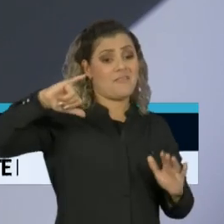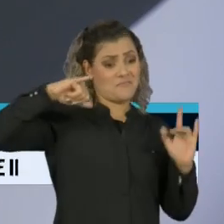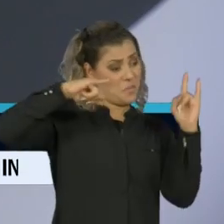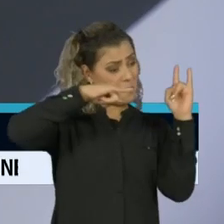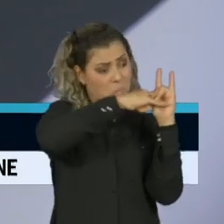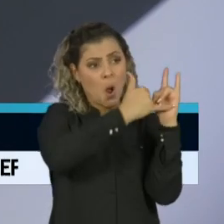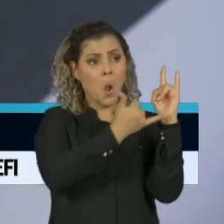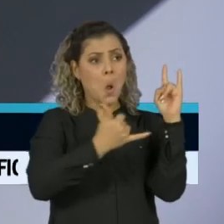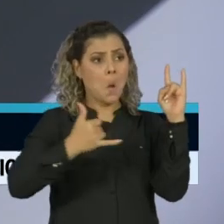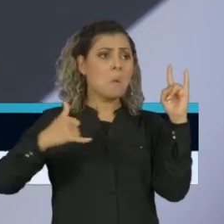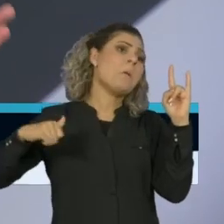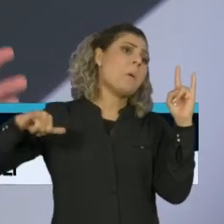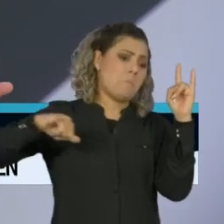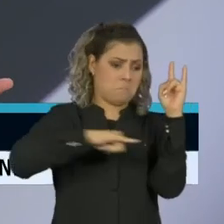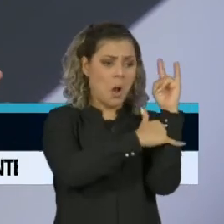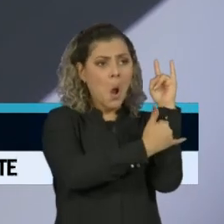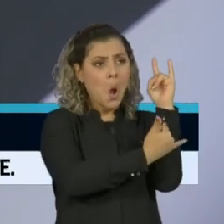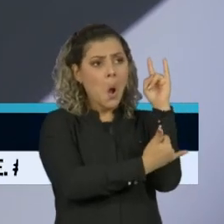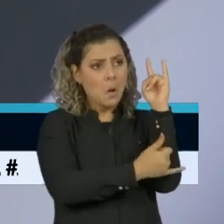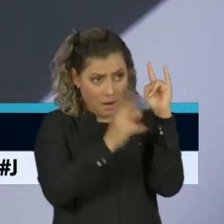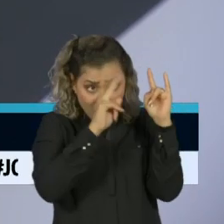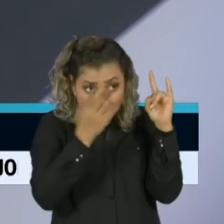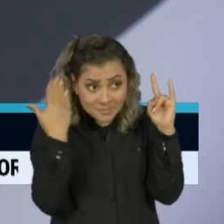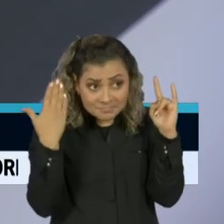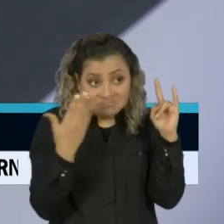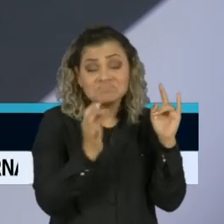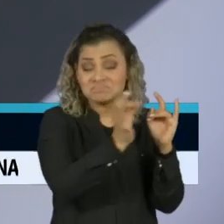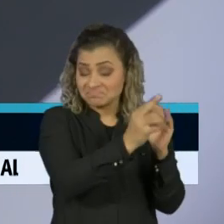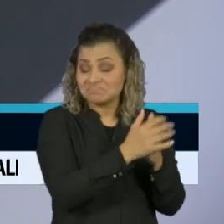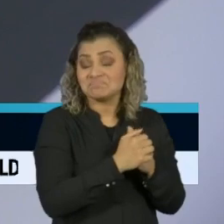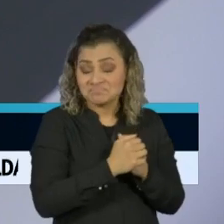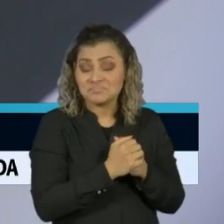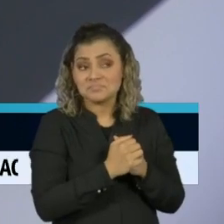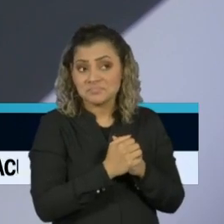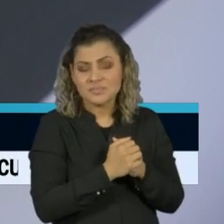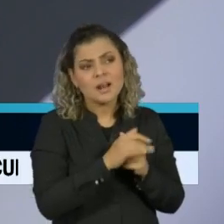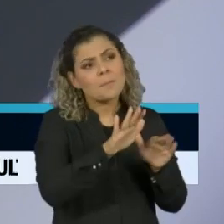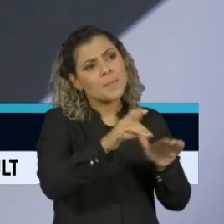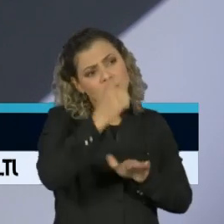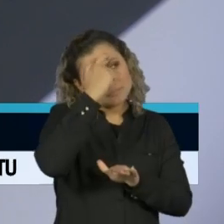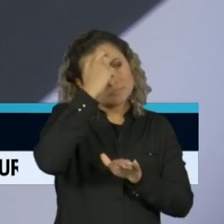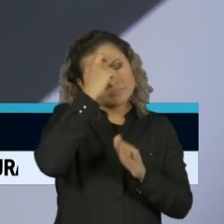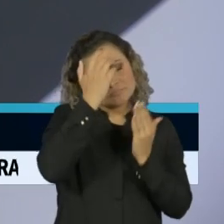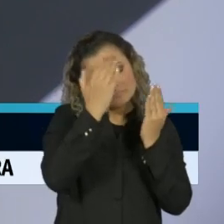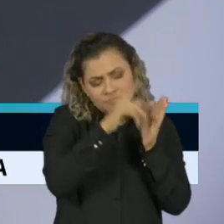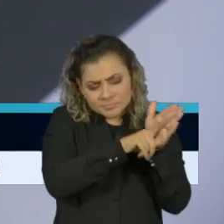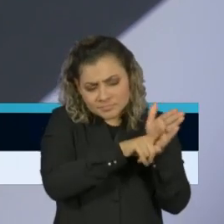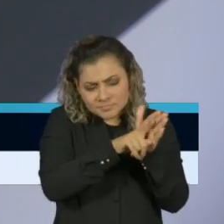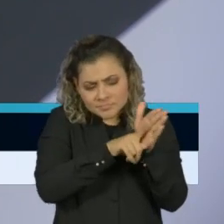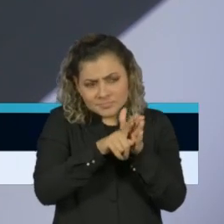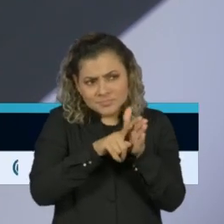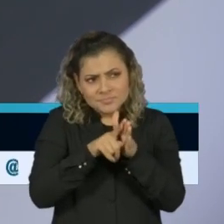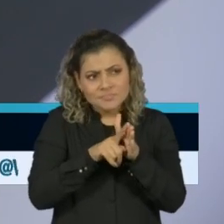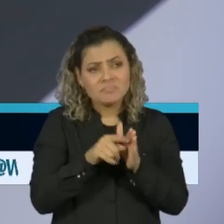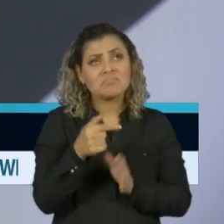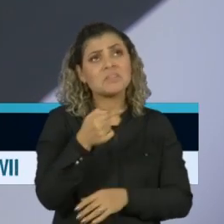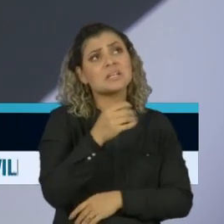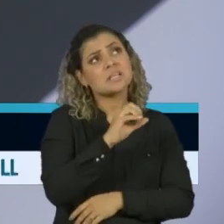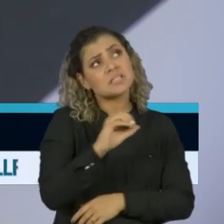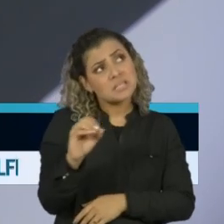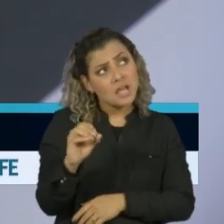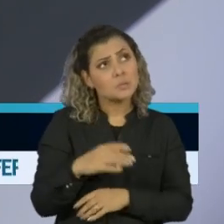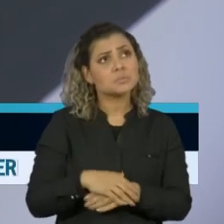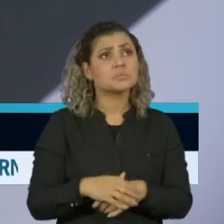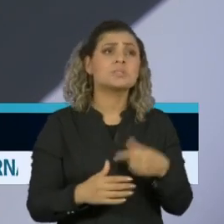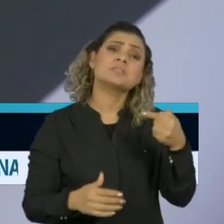batendo em prédios etc todo mundo lembra agora a psicologia humana você vai normalizando né 700